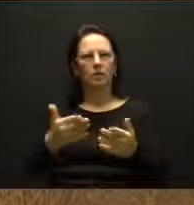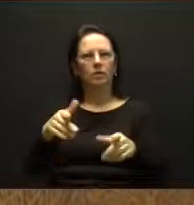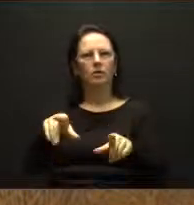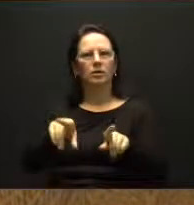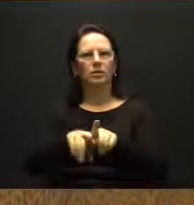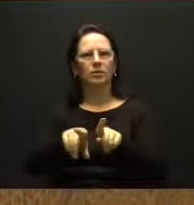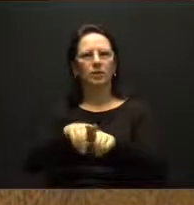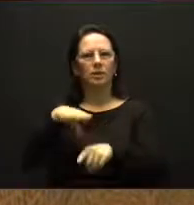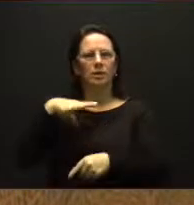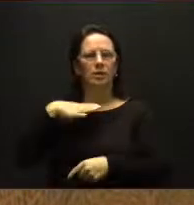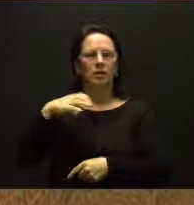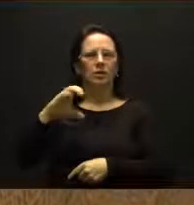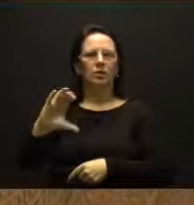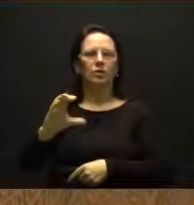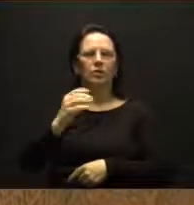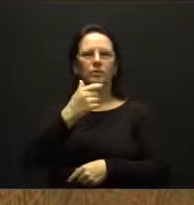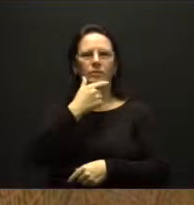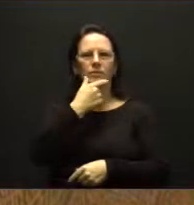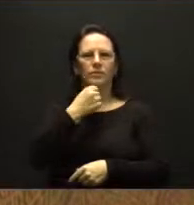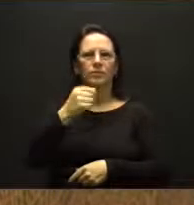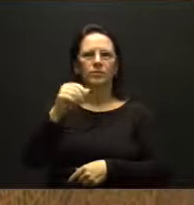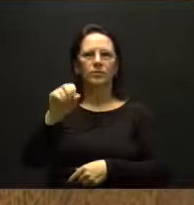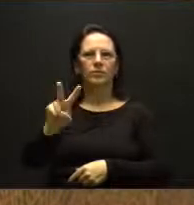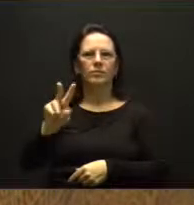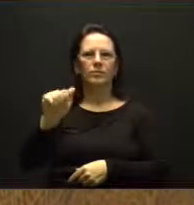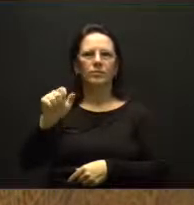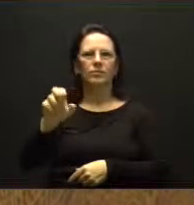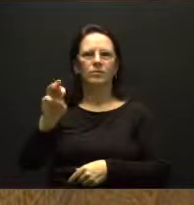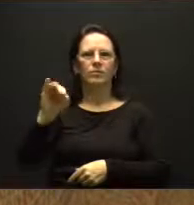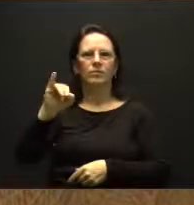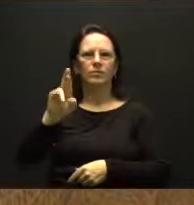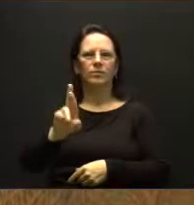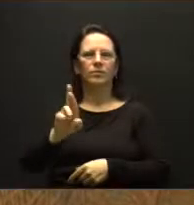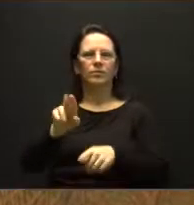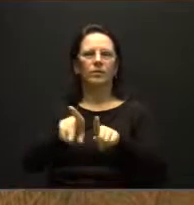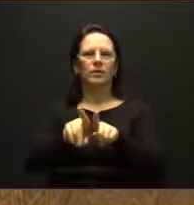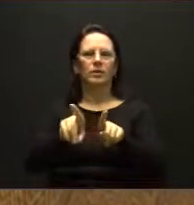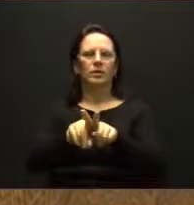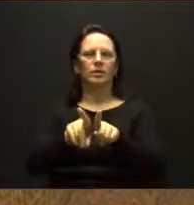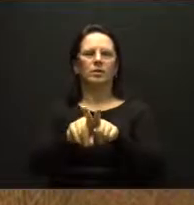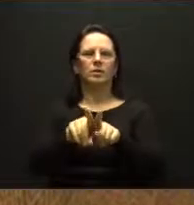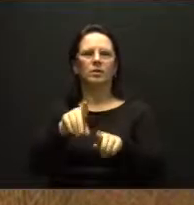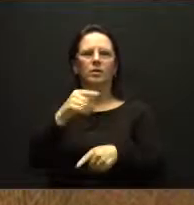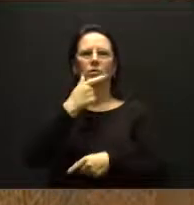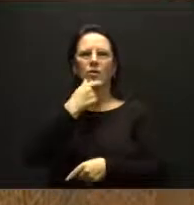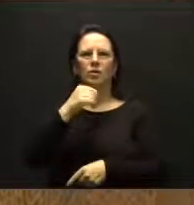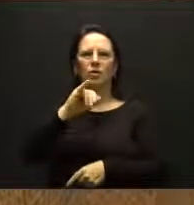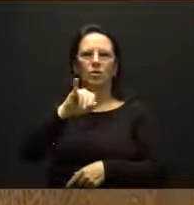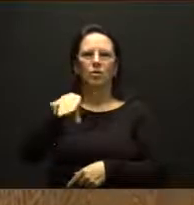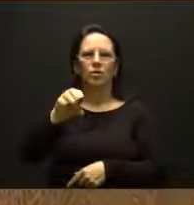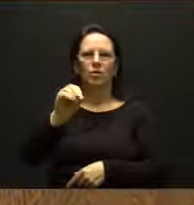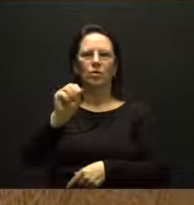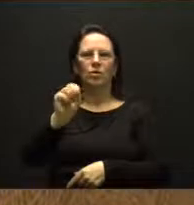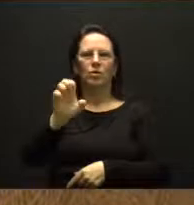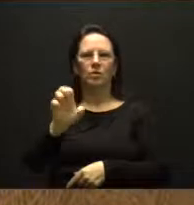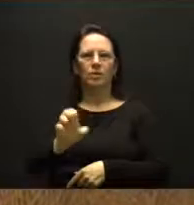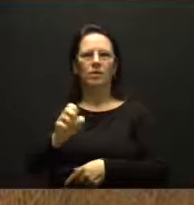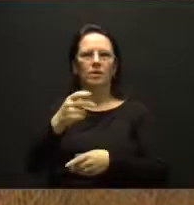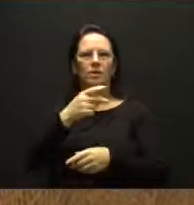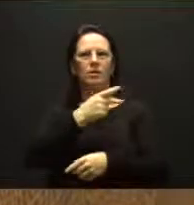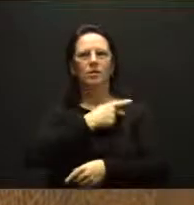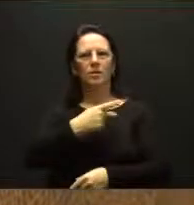valmir ramos ruiz representante do ciesp cubatão e seu josé santos lopes presidente